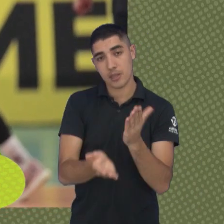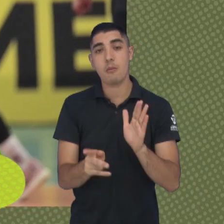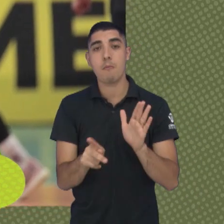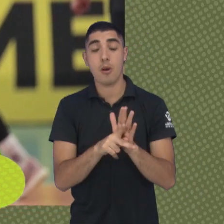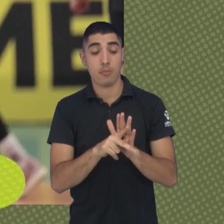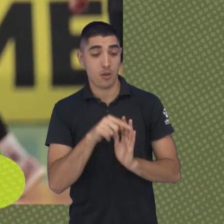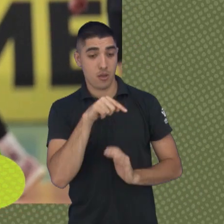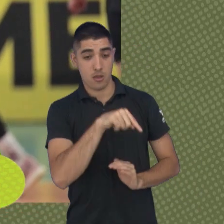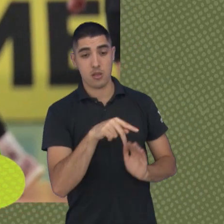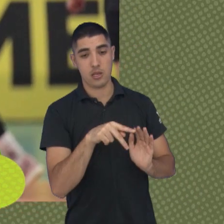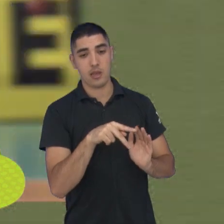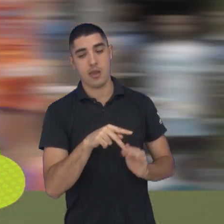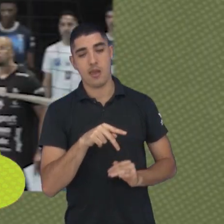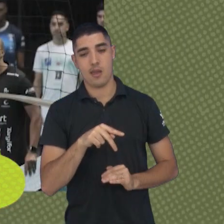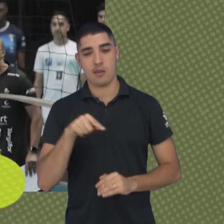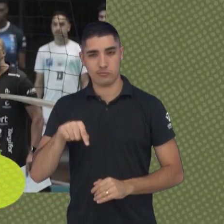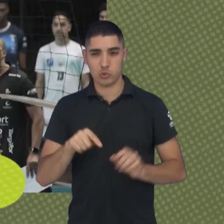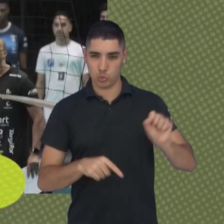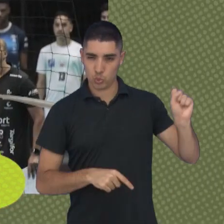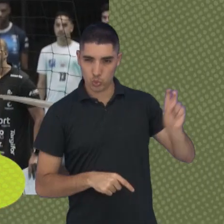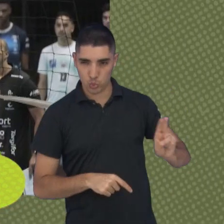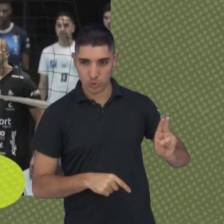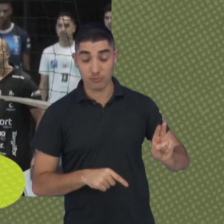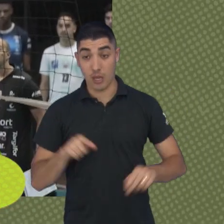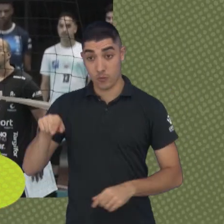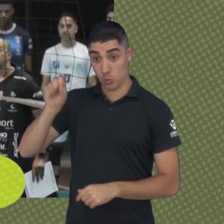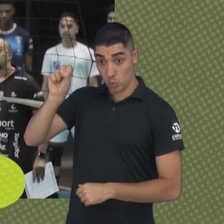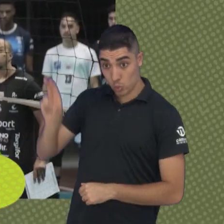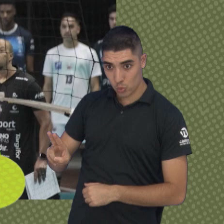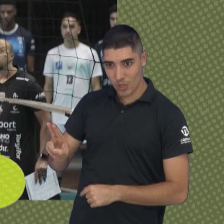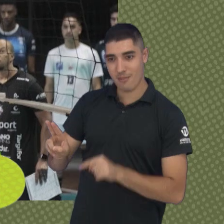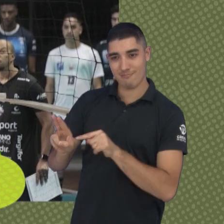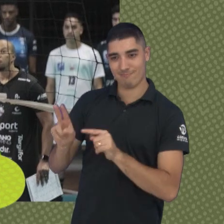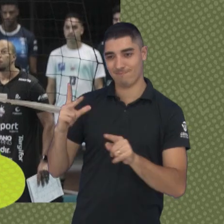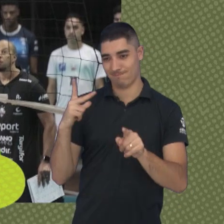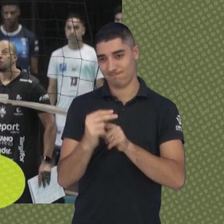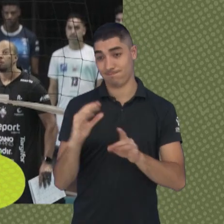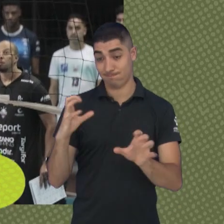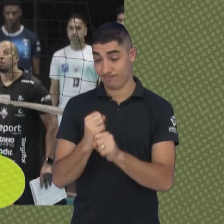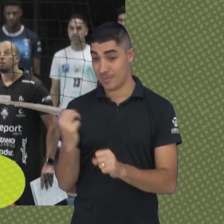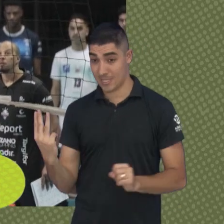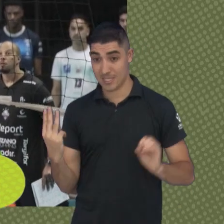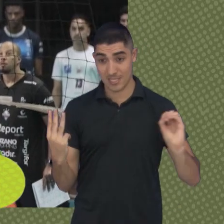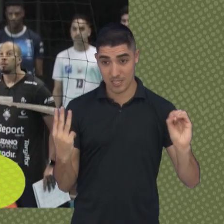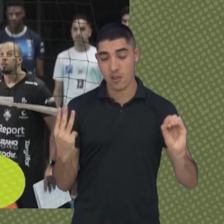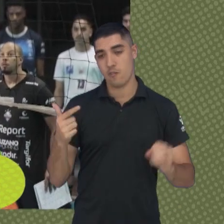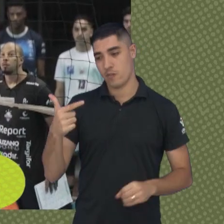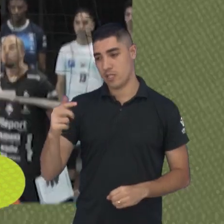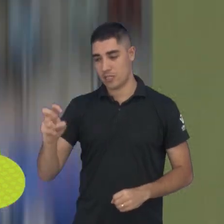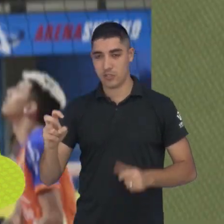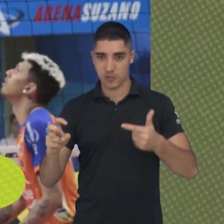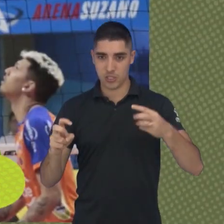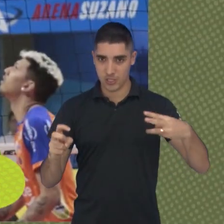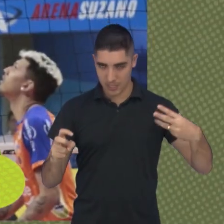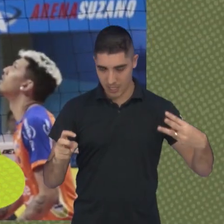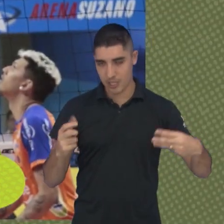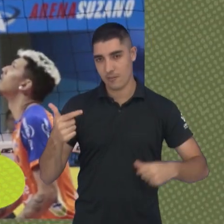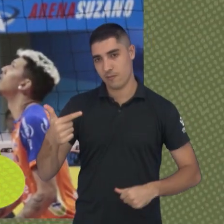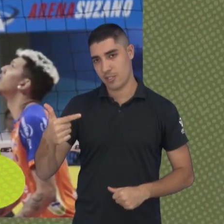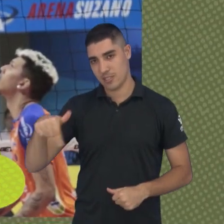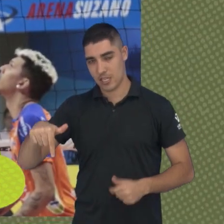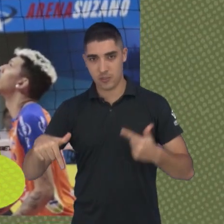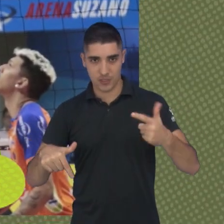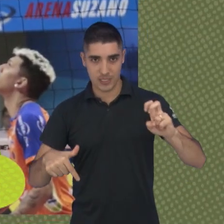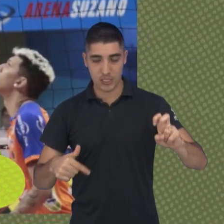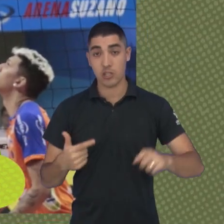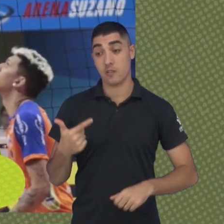última sexta-feira, lá na Arena Suzano, por 3-0, com parciais de 25-23, 27-25 e